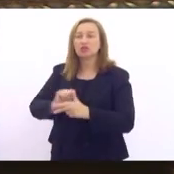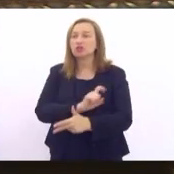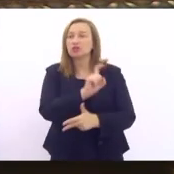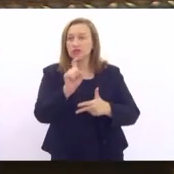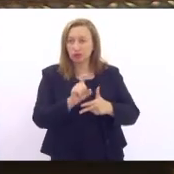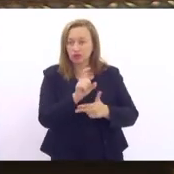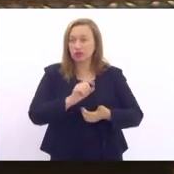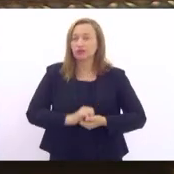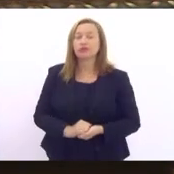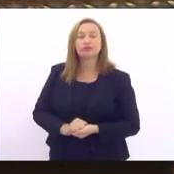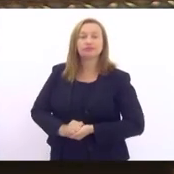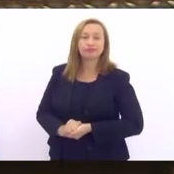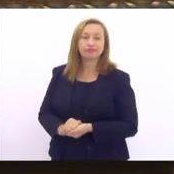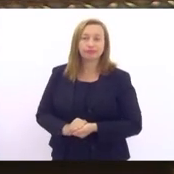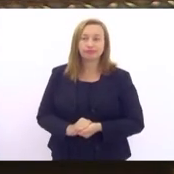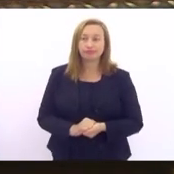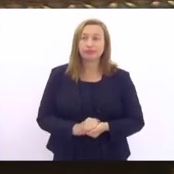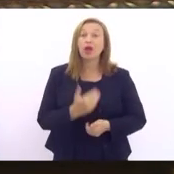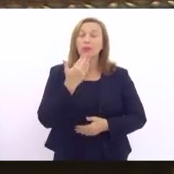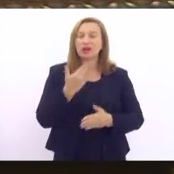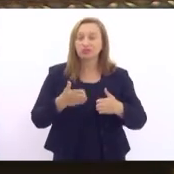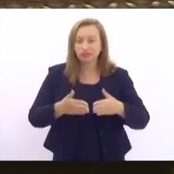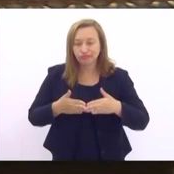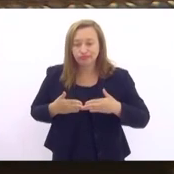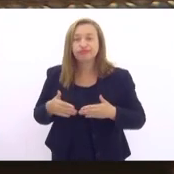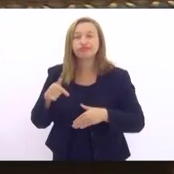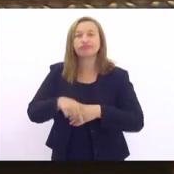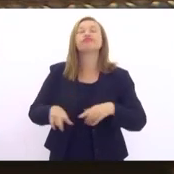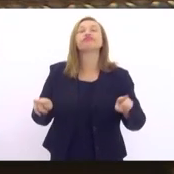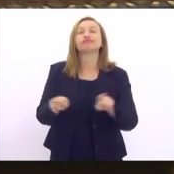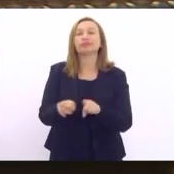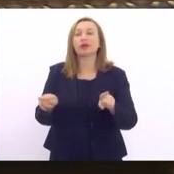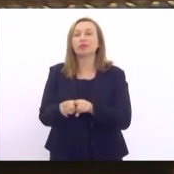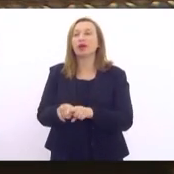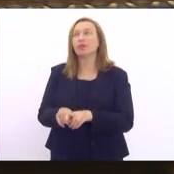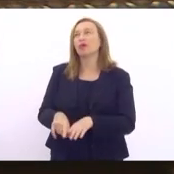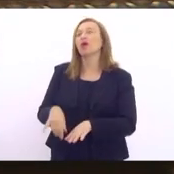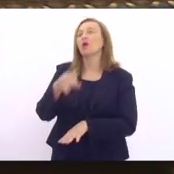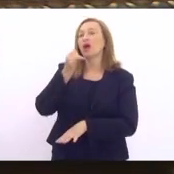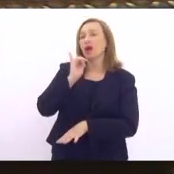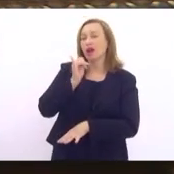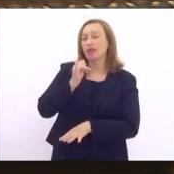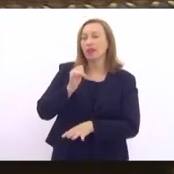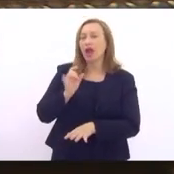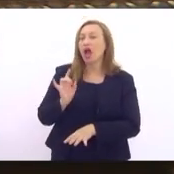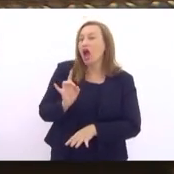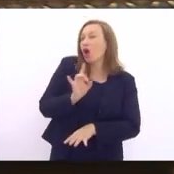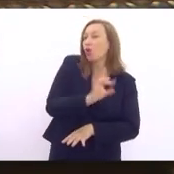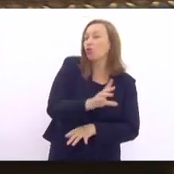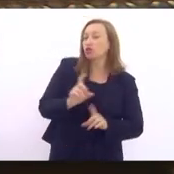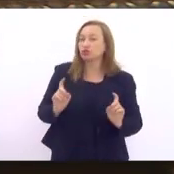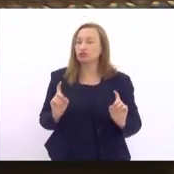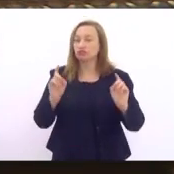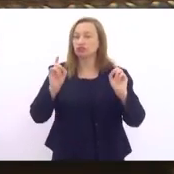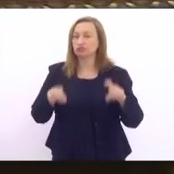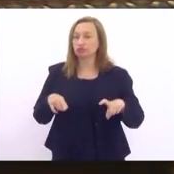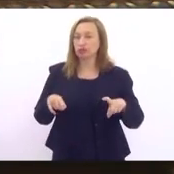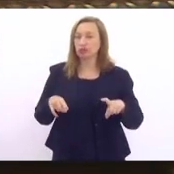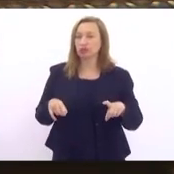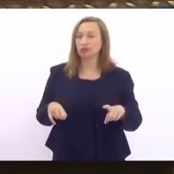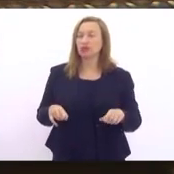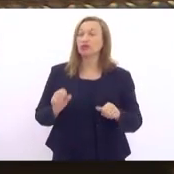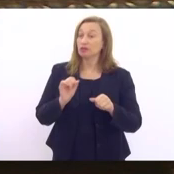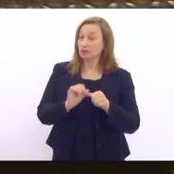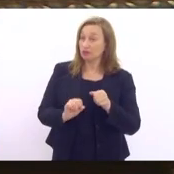Peço a licença aqui também para fazer um relato da última ação que a nossa mandata realizou no conjunto habitacional